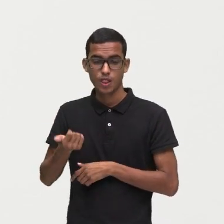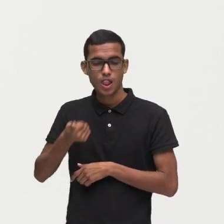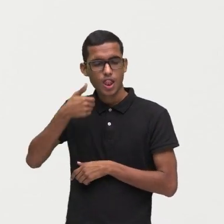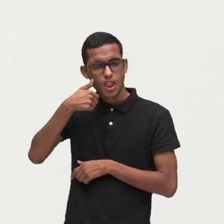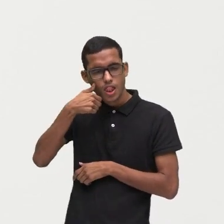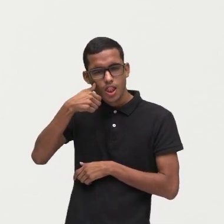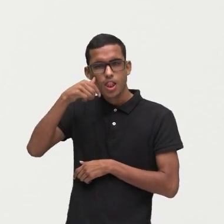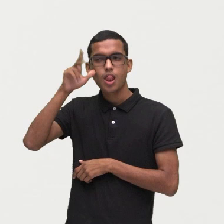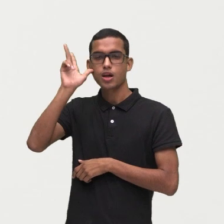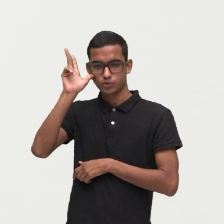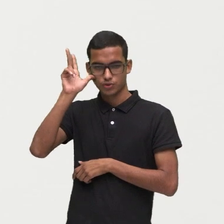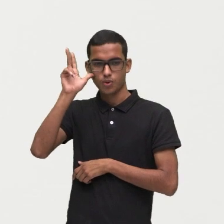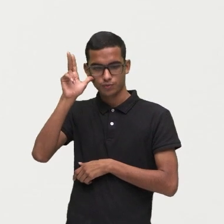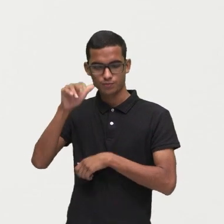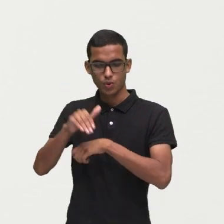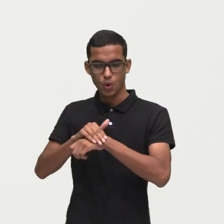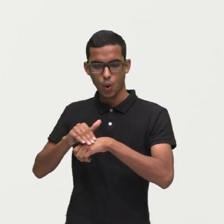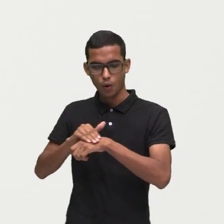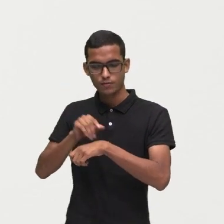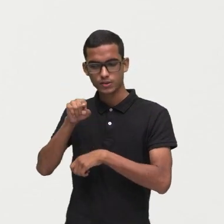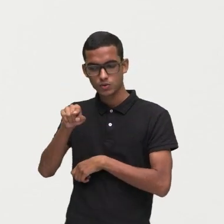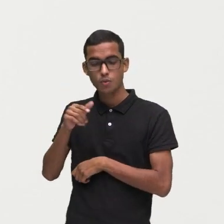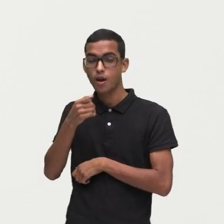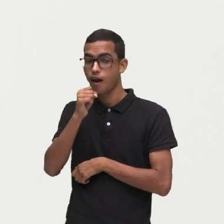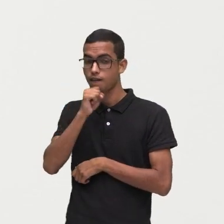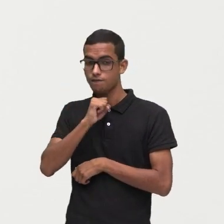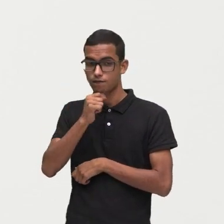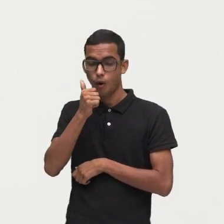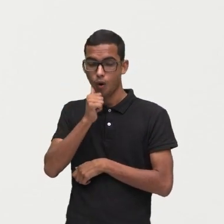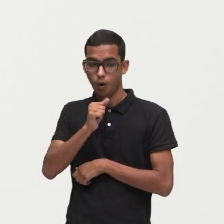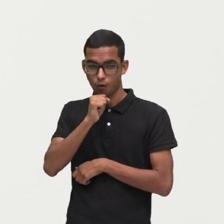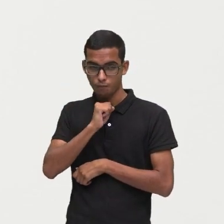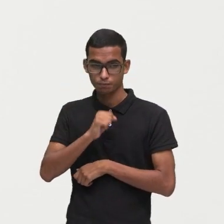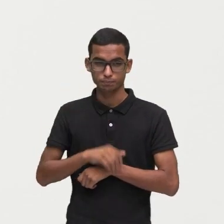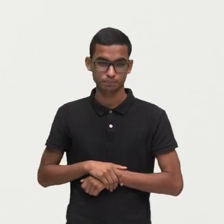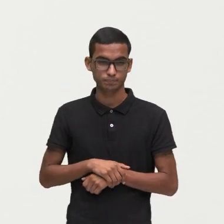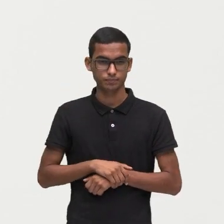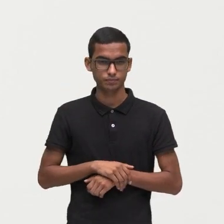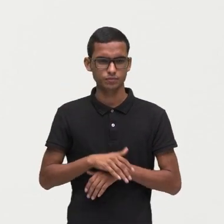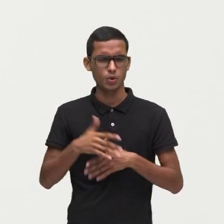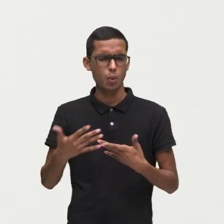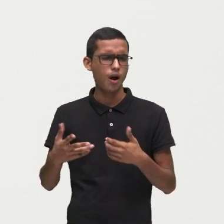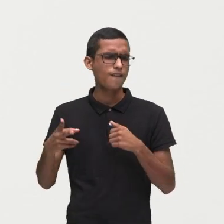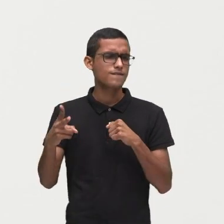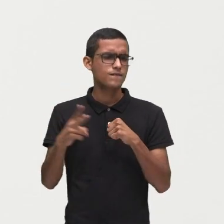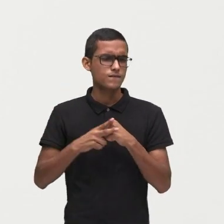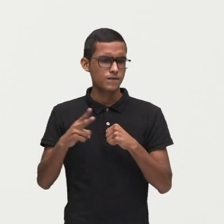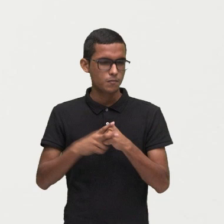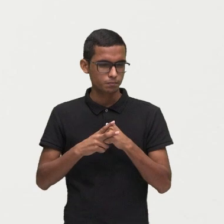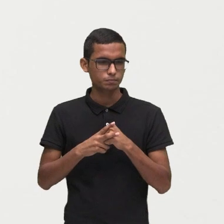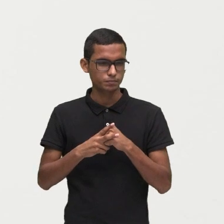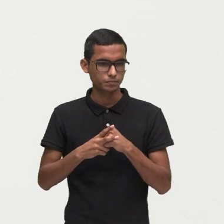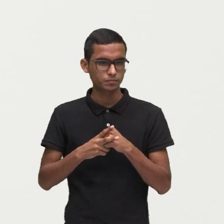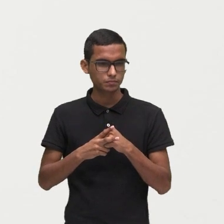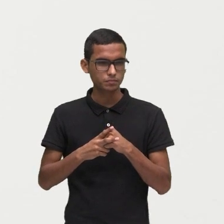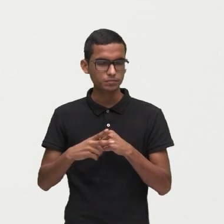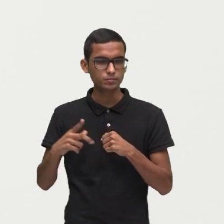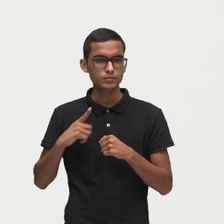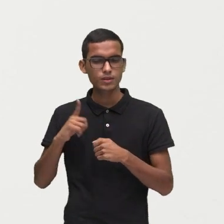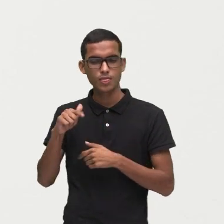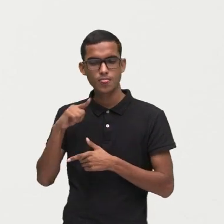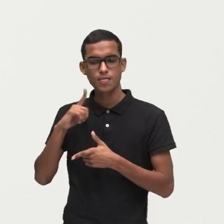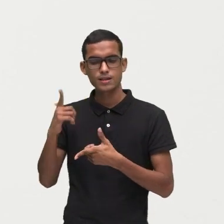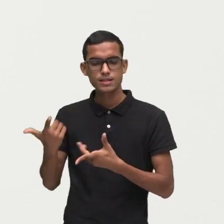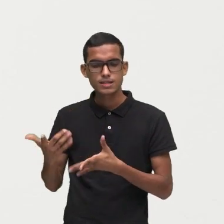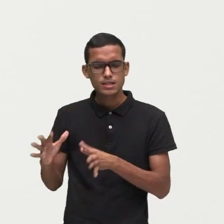anteontem. Nossa, qual é a nossa alternativa então? Qual é o verbo que se encontra no